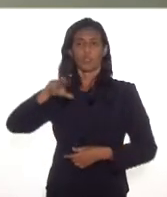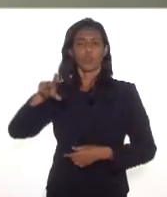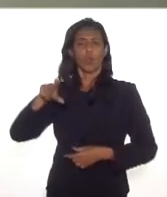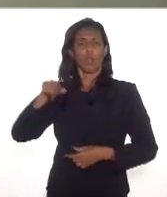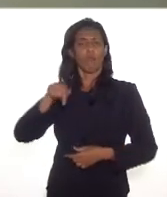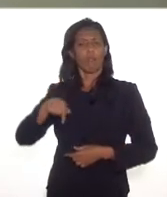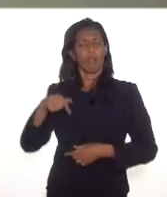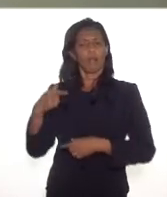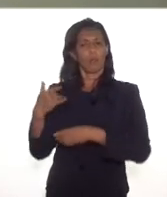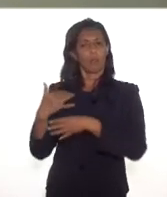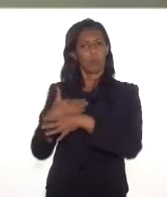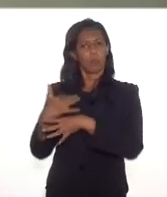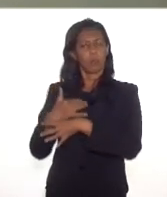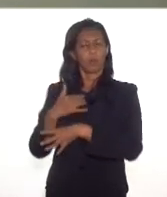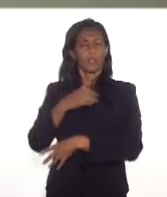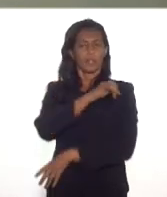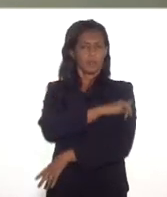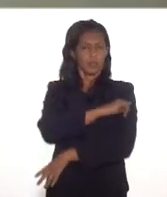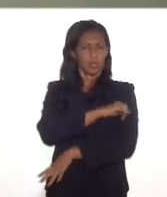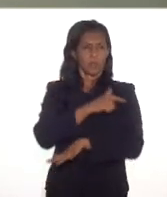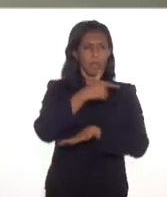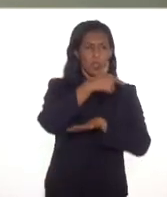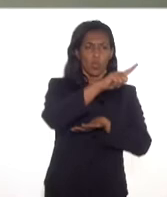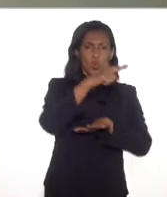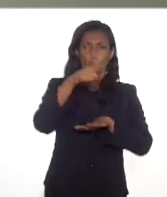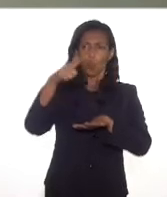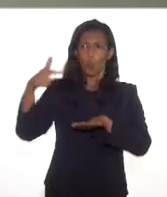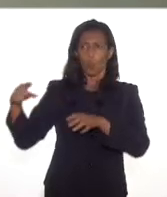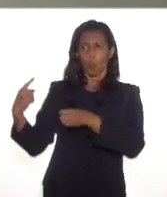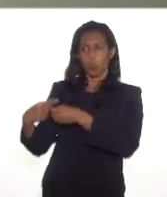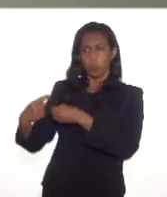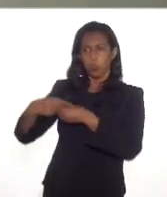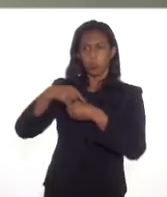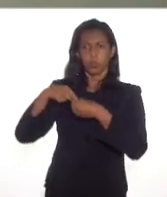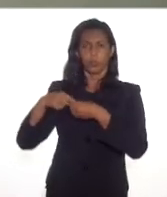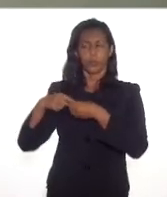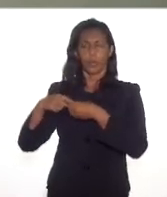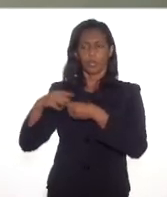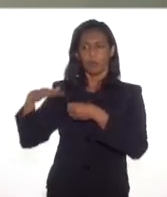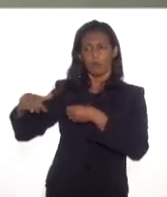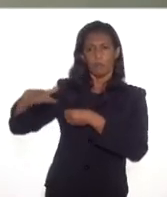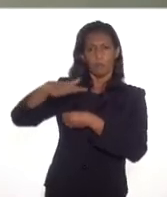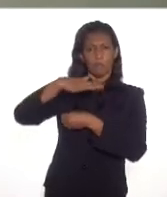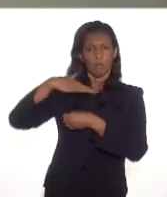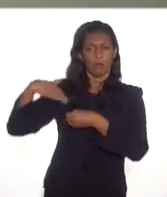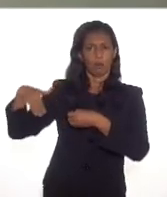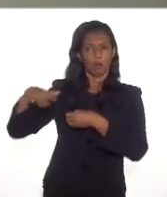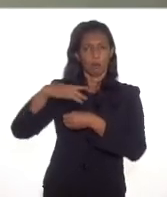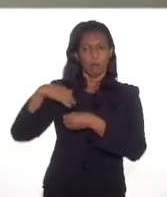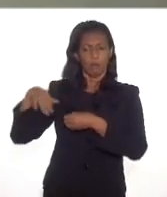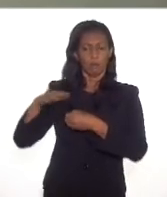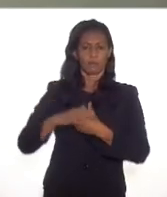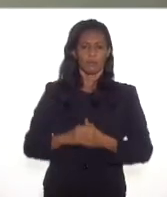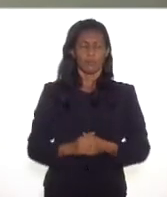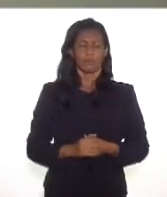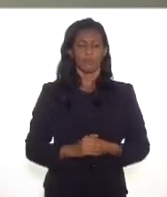do Rio de Janeiro, mas em muitos outros municípios, as revisões e